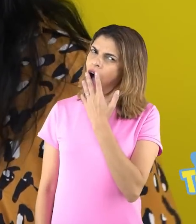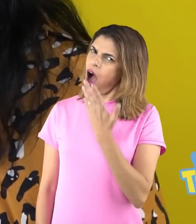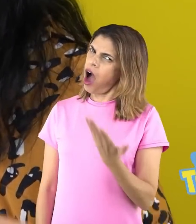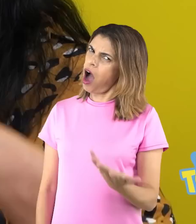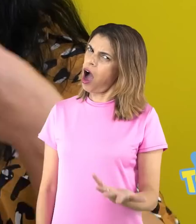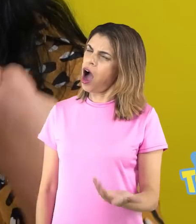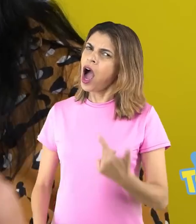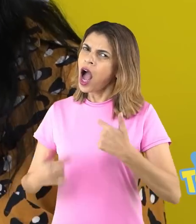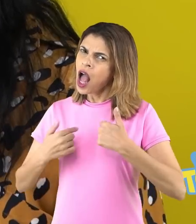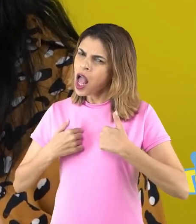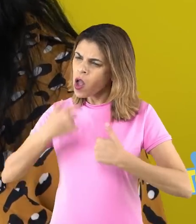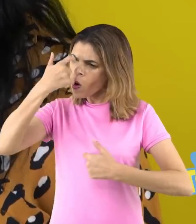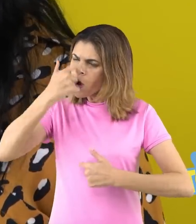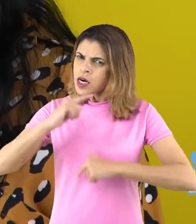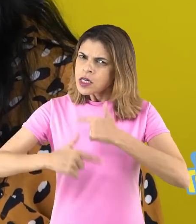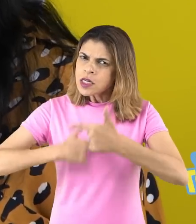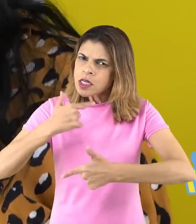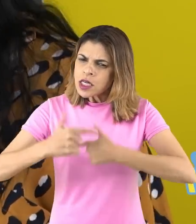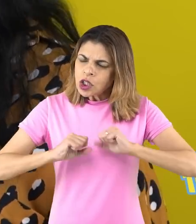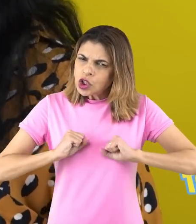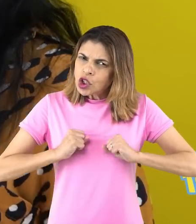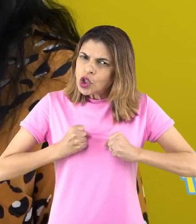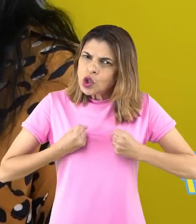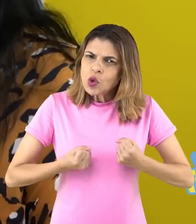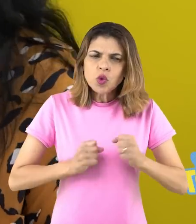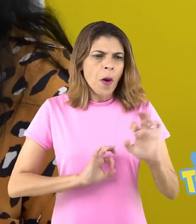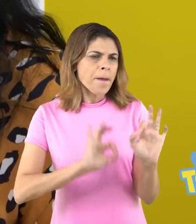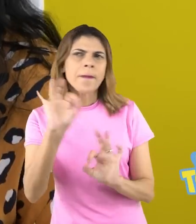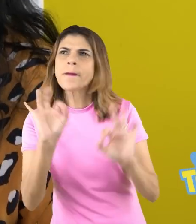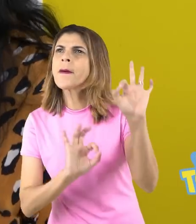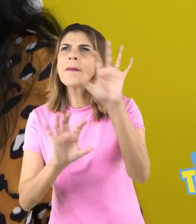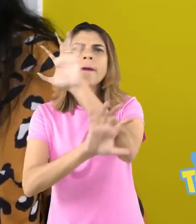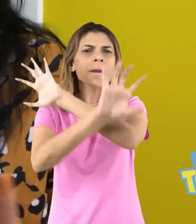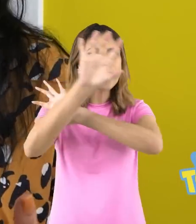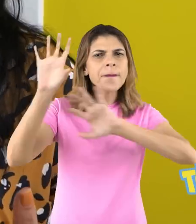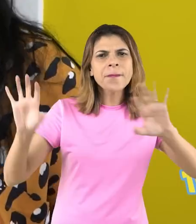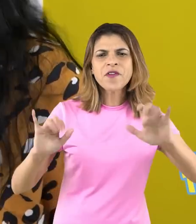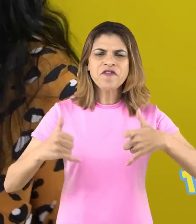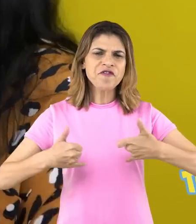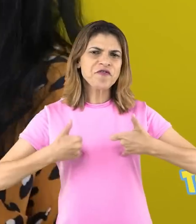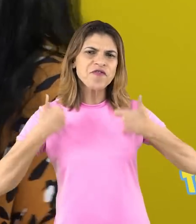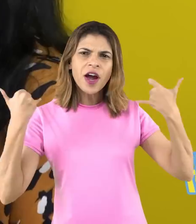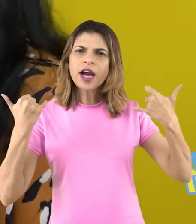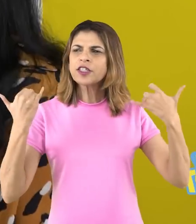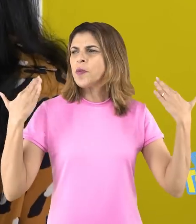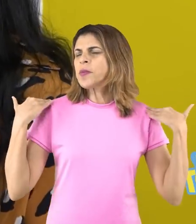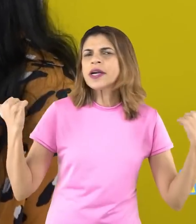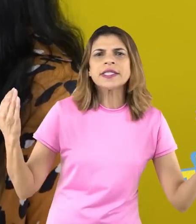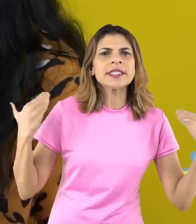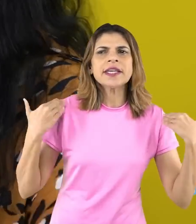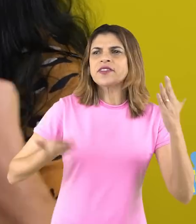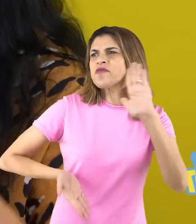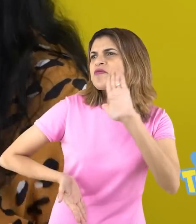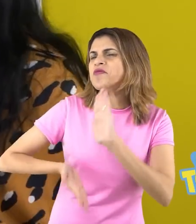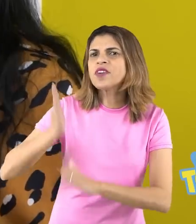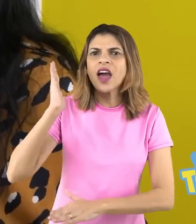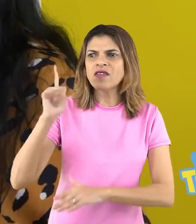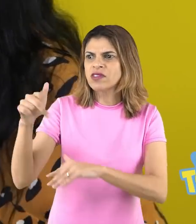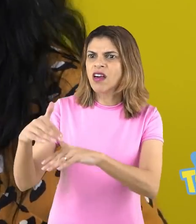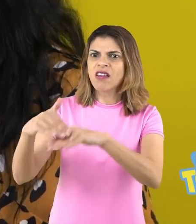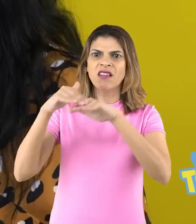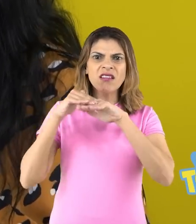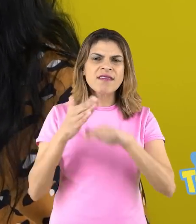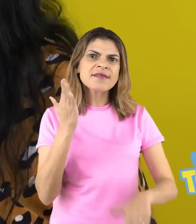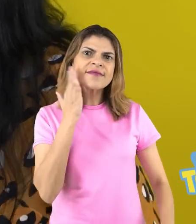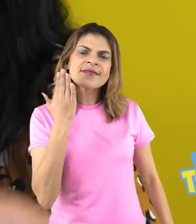eu me esforço tanto para fazer festa de aniversário levar para passeio fazer viagem você diz o